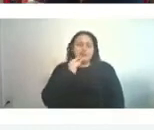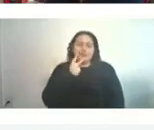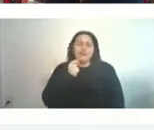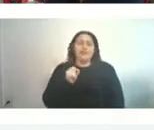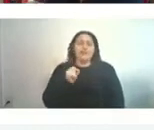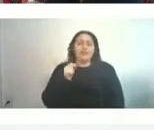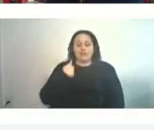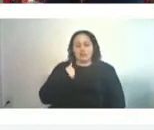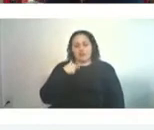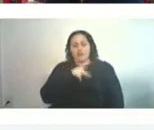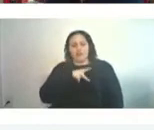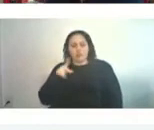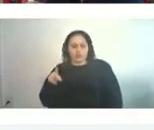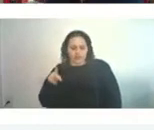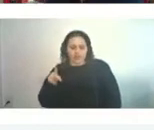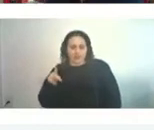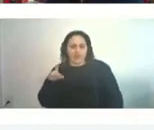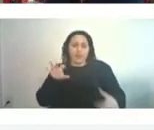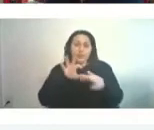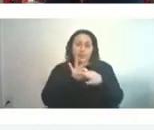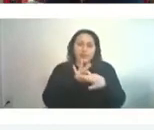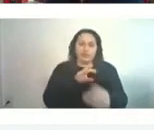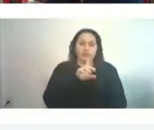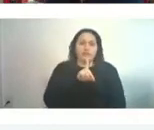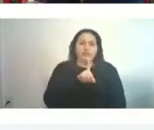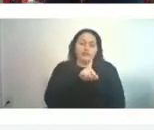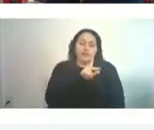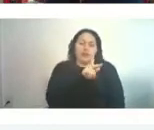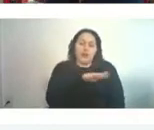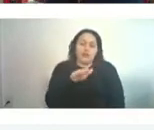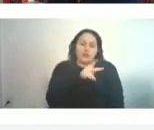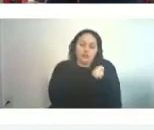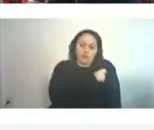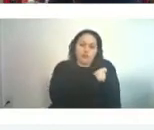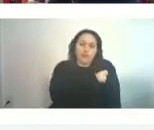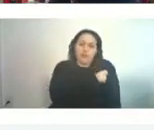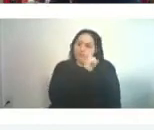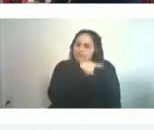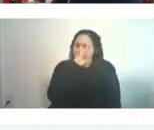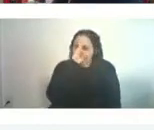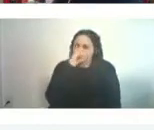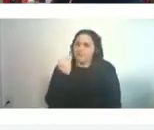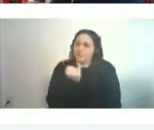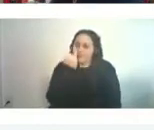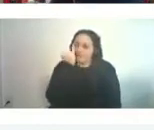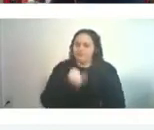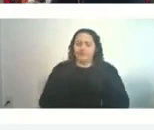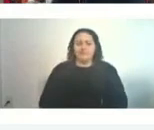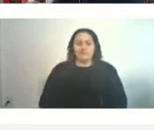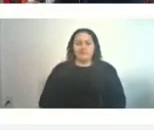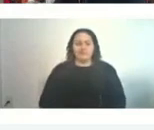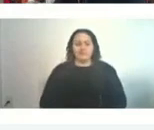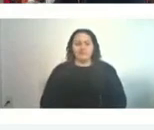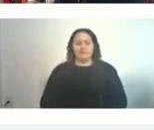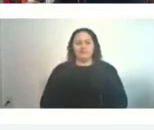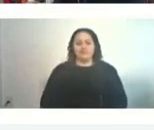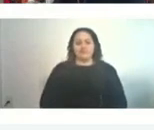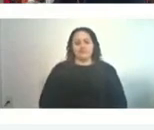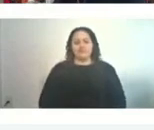da docência com a discência, né? Eu acho que ela é fundamental. Pode passar.